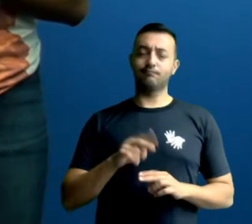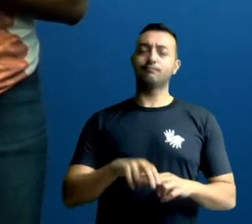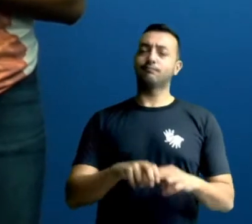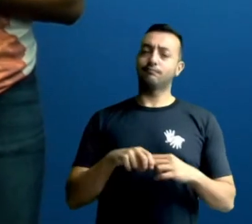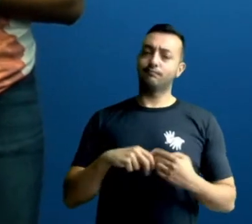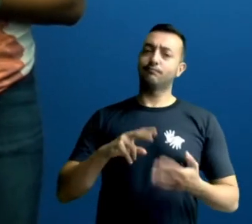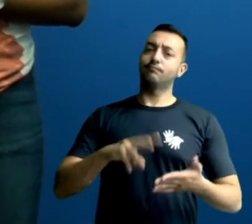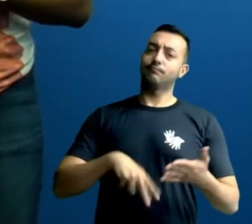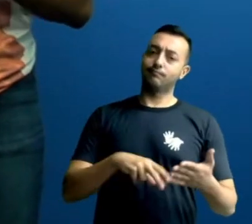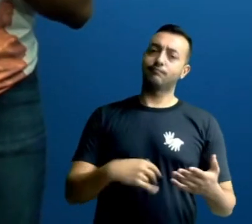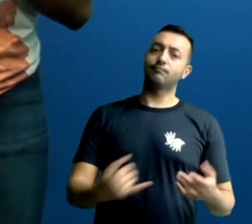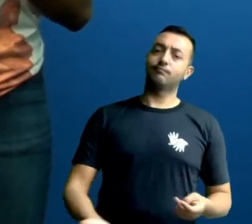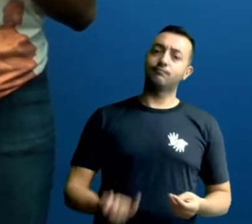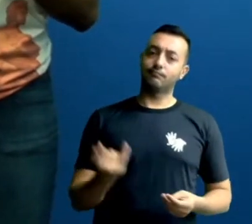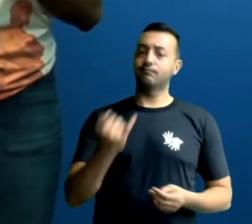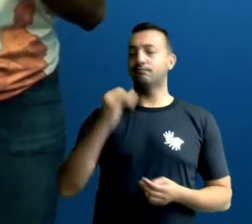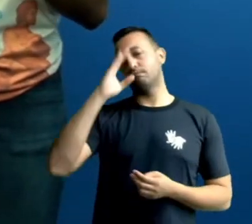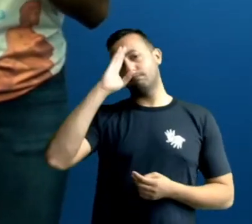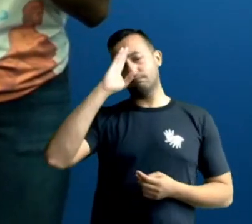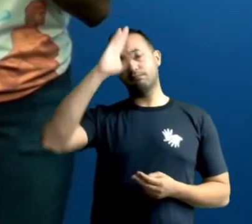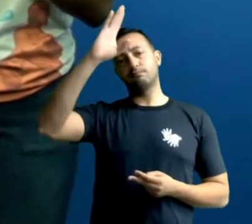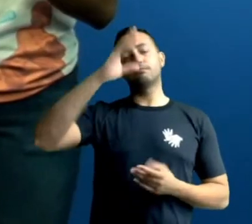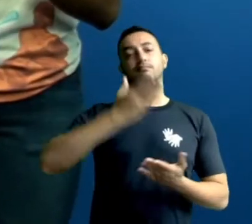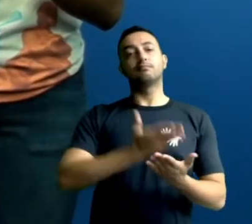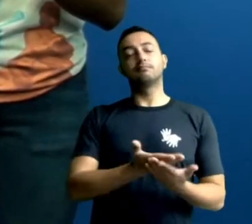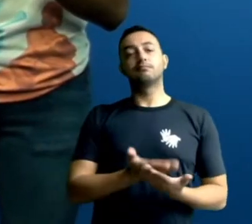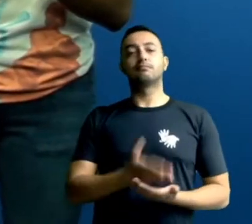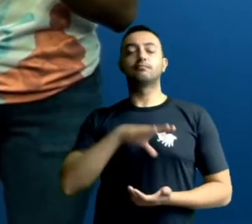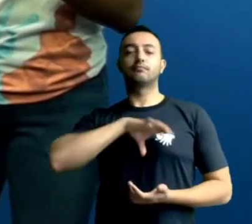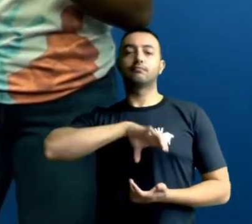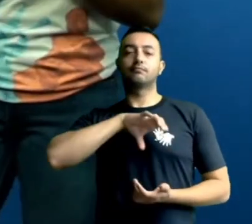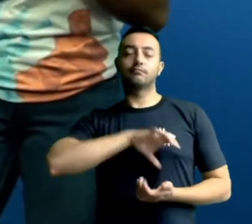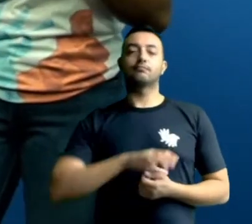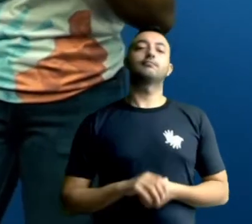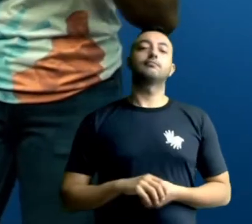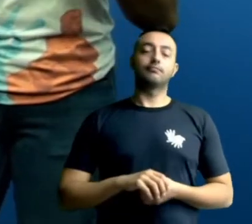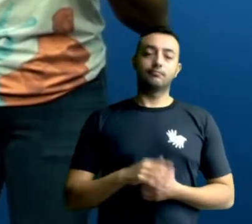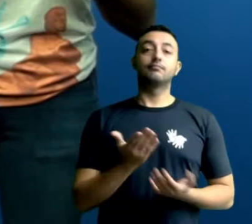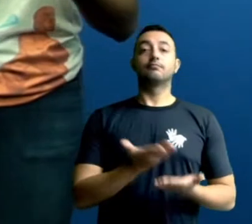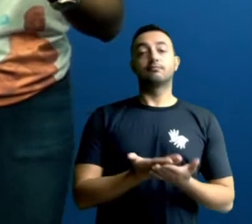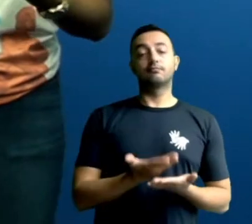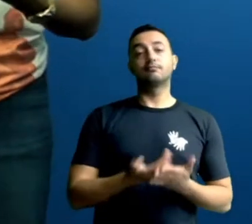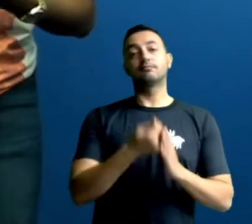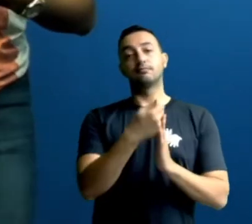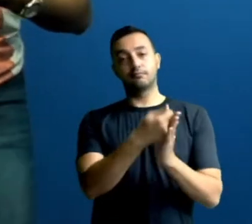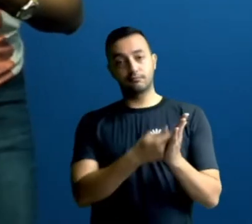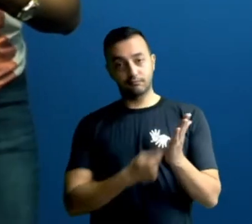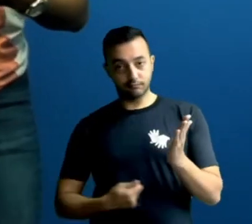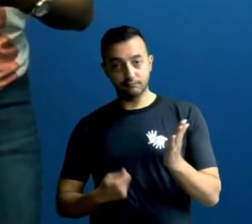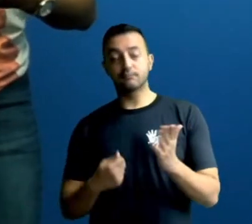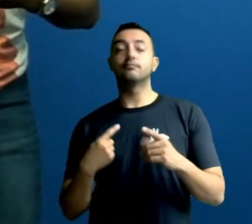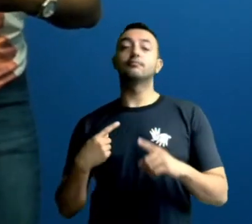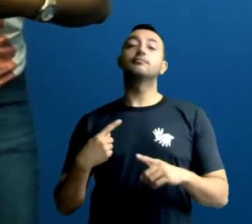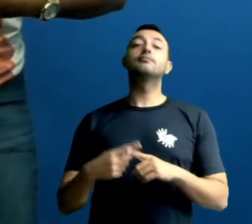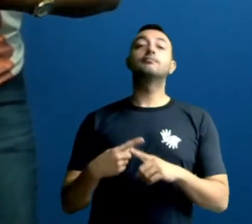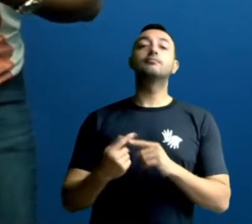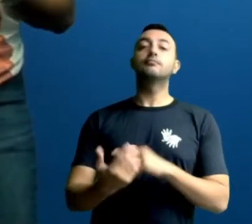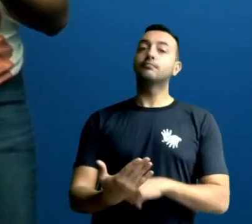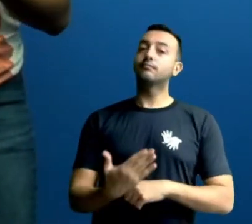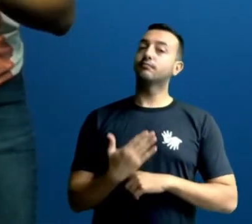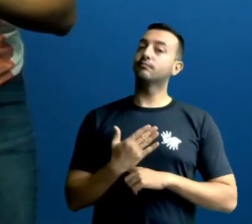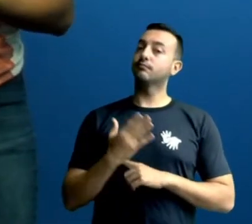leitura é tão essencial, principalmente na aula de língua portuguesa, na nossa aula de redação, porque ela nos